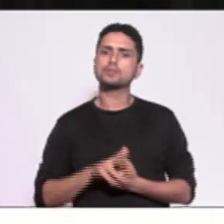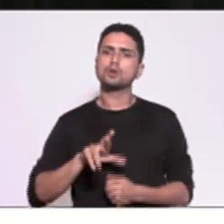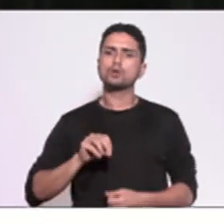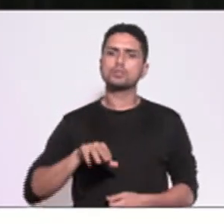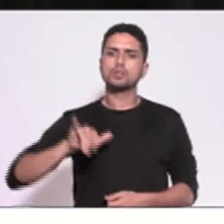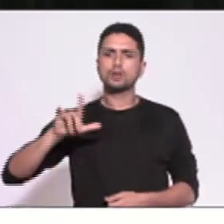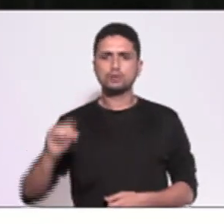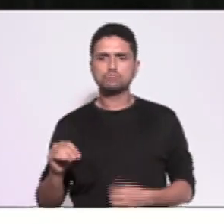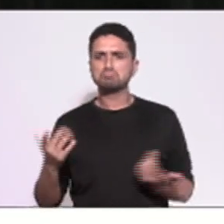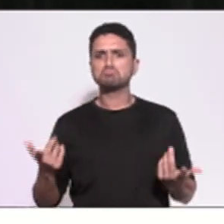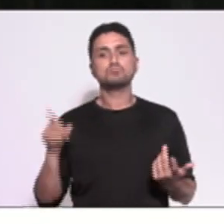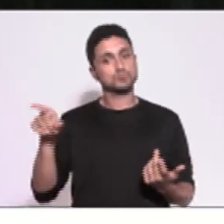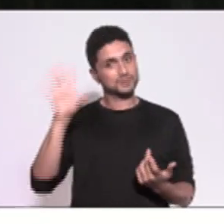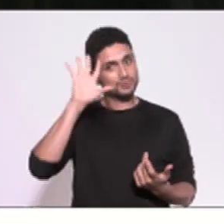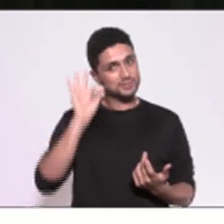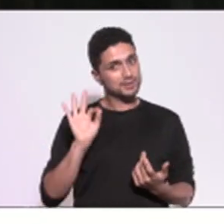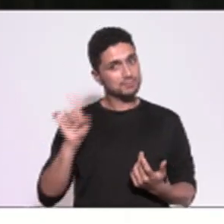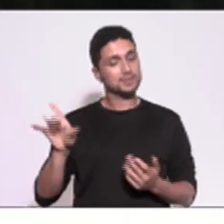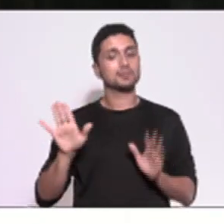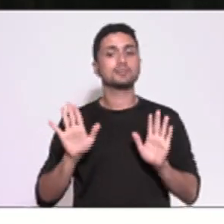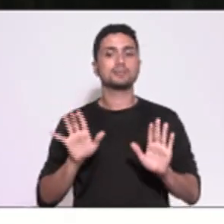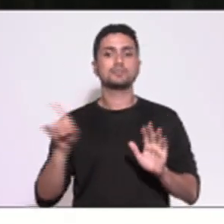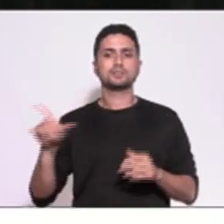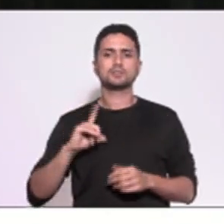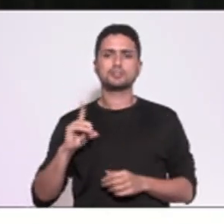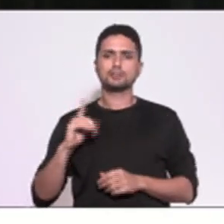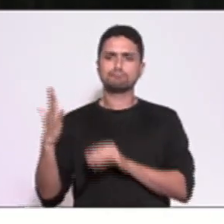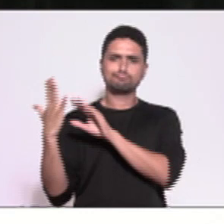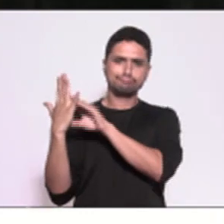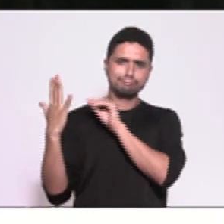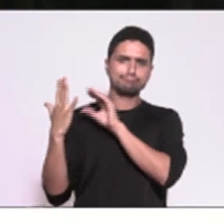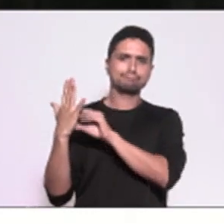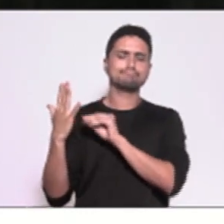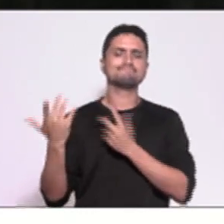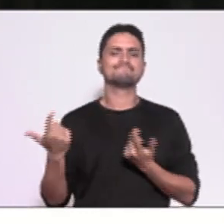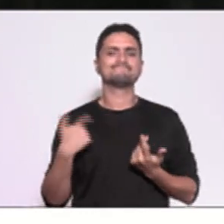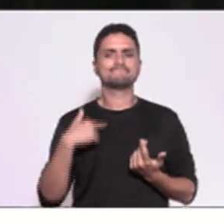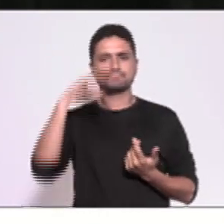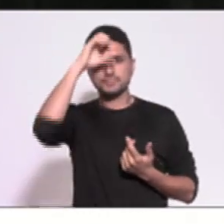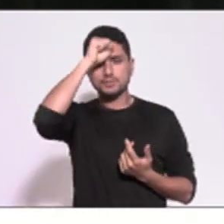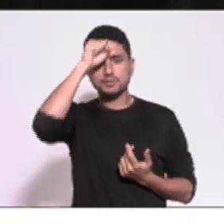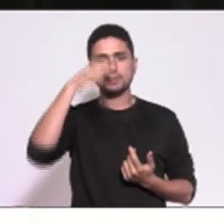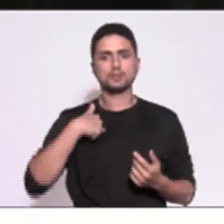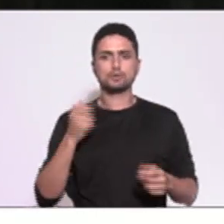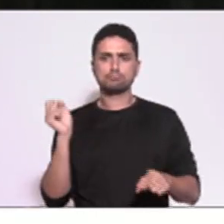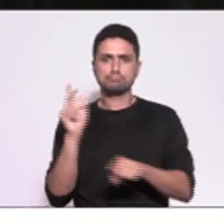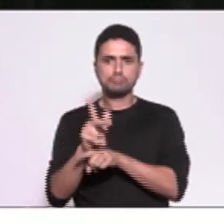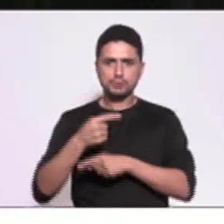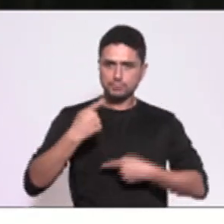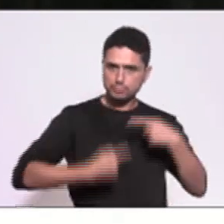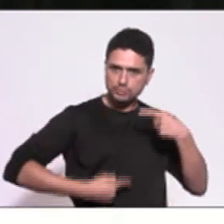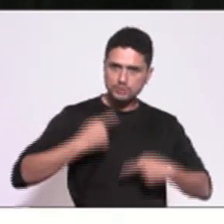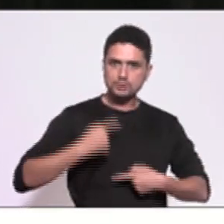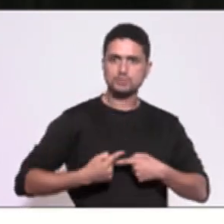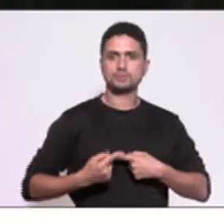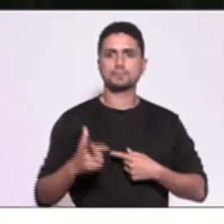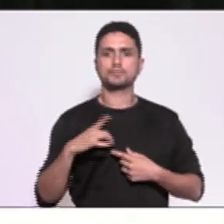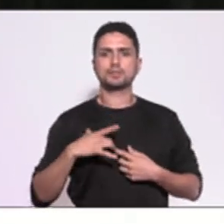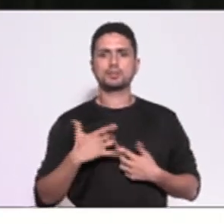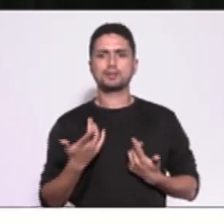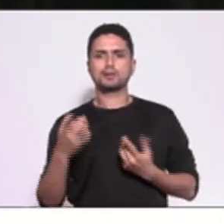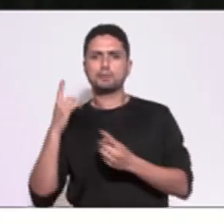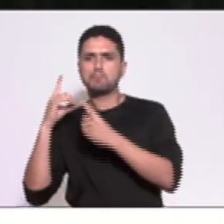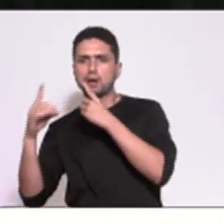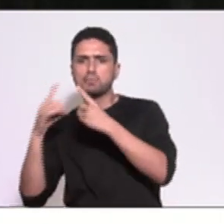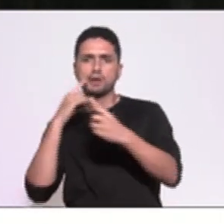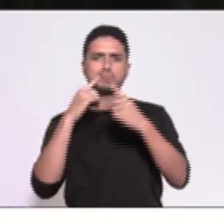mas você me deu um grande ensinamento. Eu entrei na política muito incentivado pelos discursos, pela